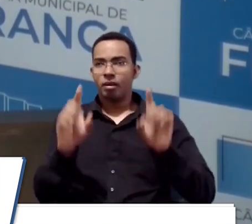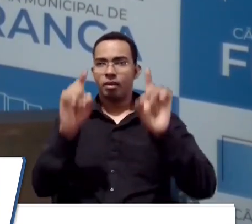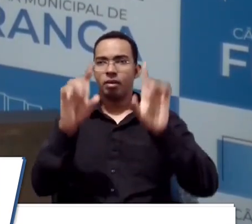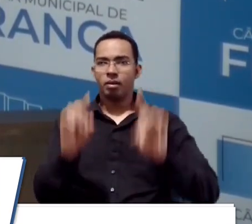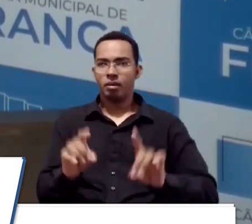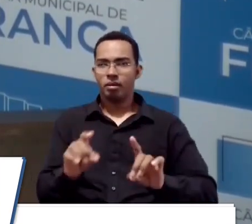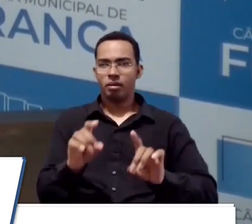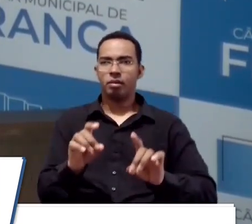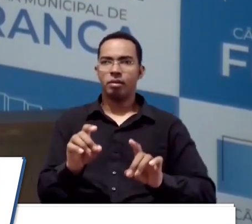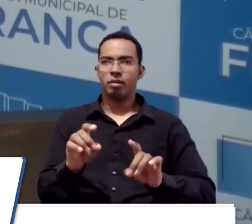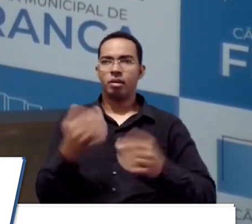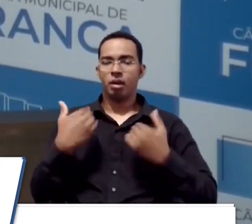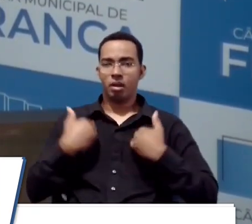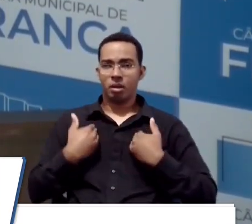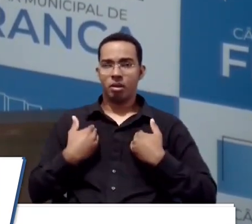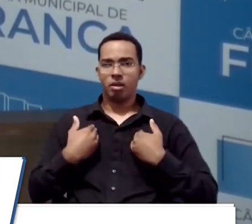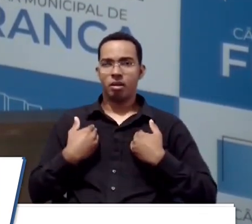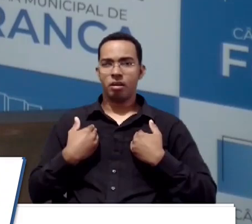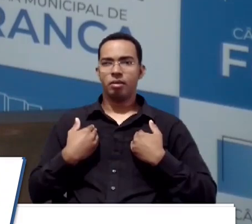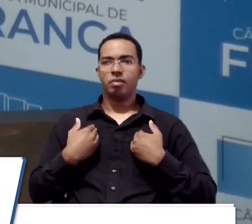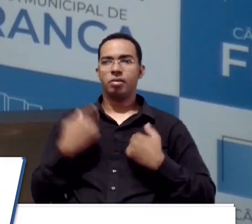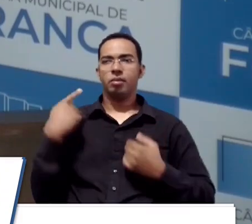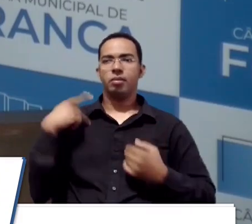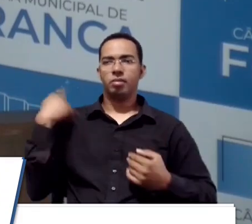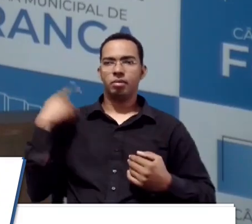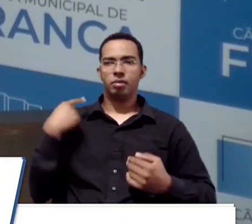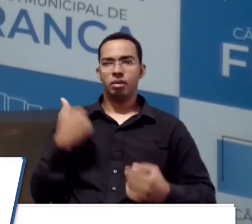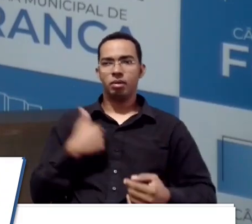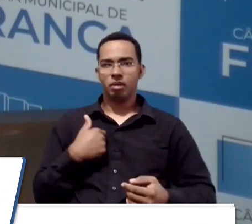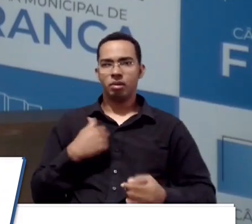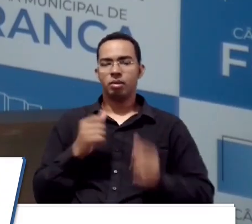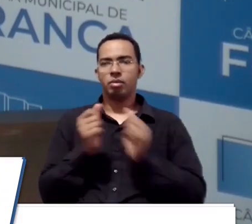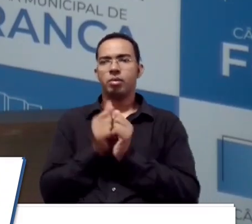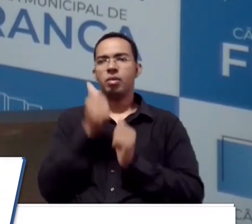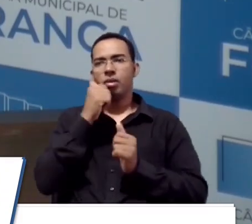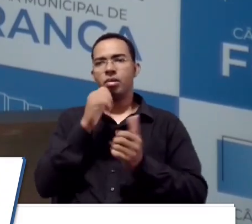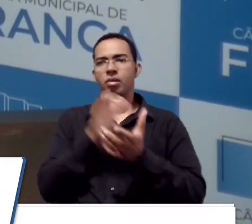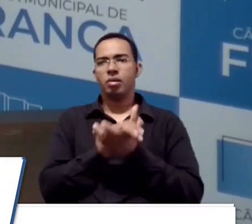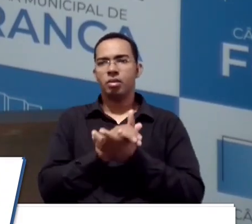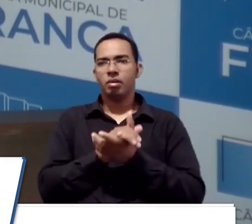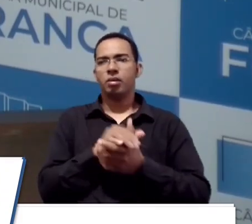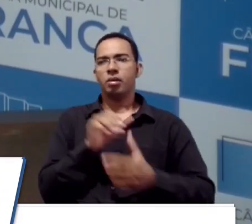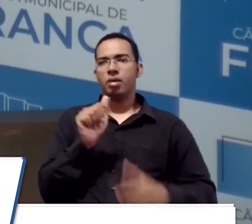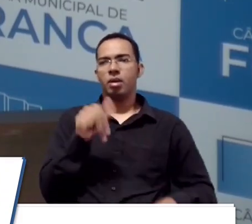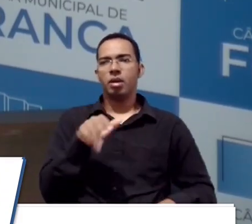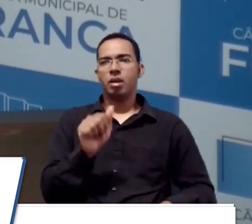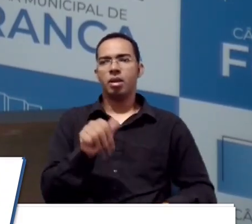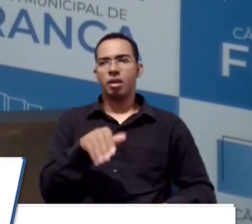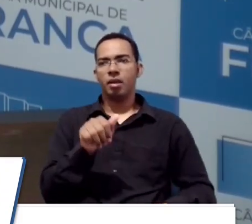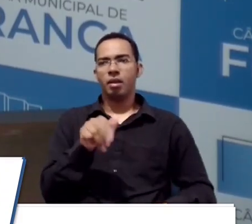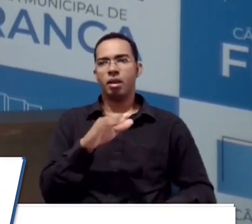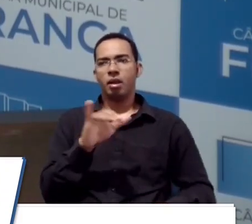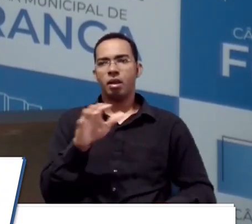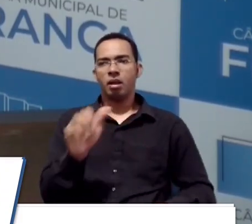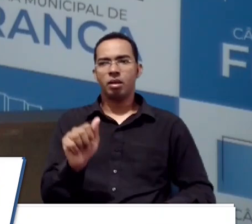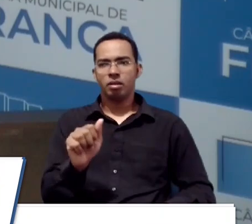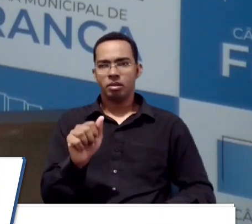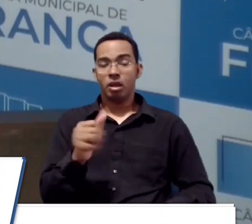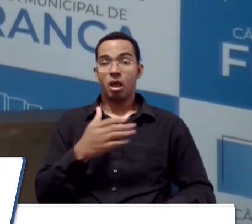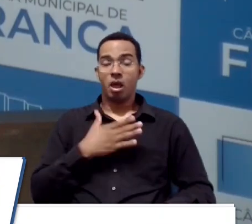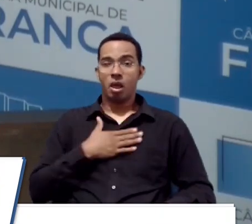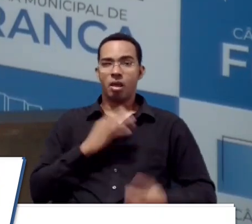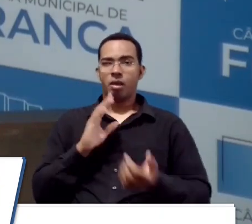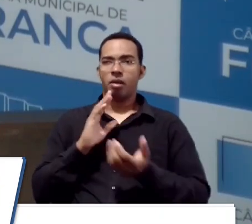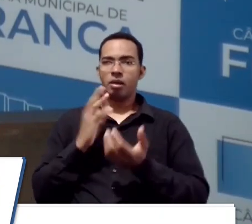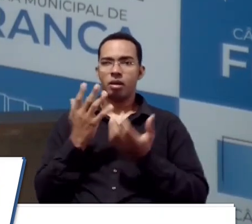autor dessa moção, que sou eu. Eu, minha esposa que está presente, pastora Ana Márcia. Na minha conversão,